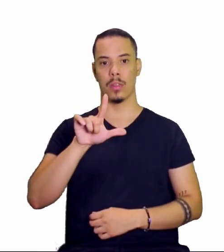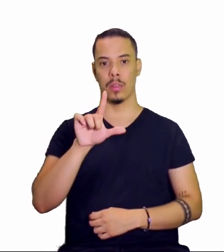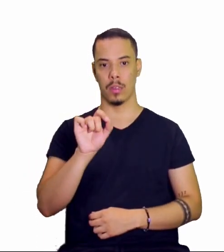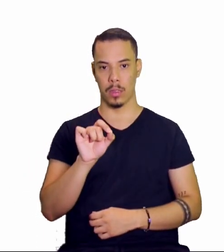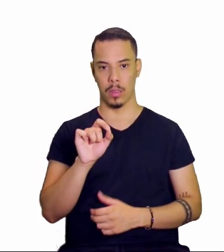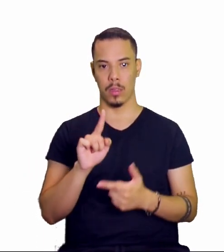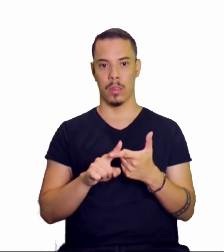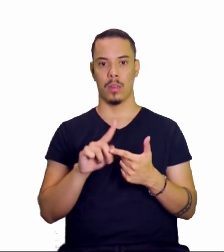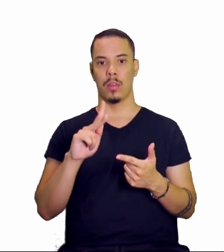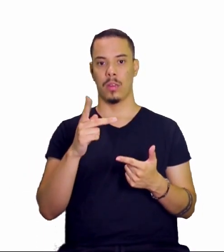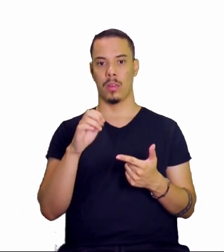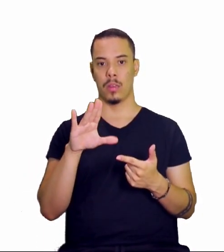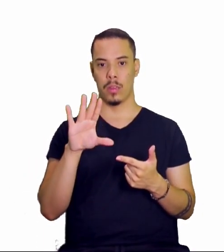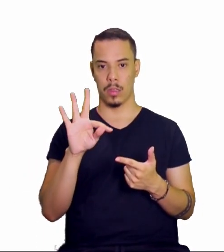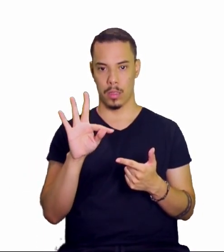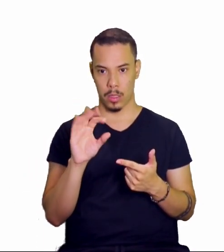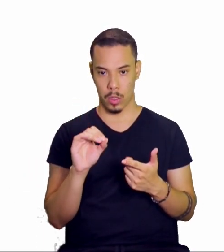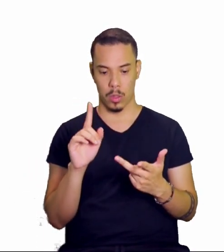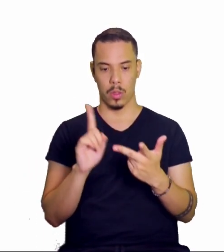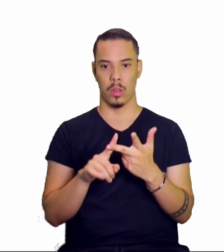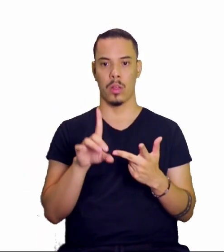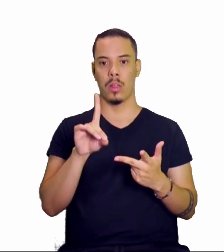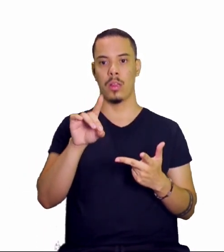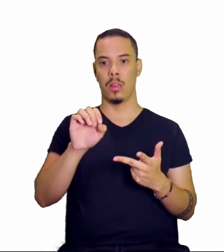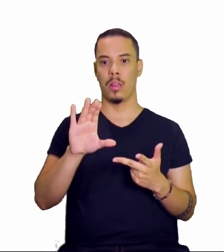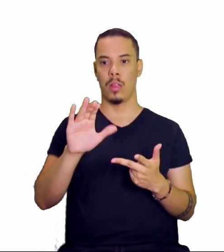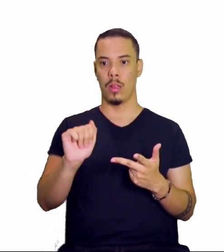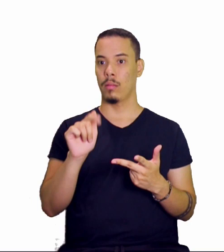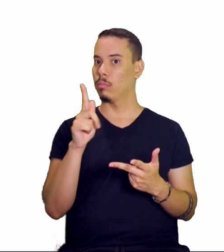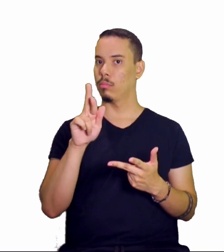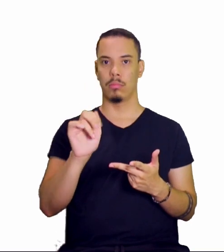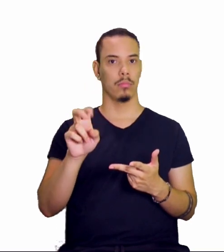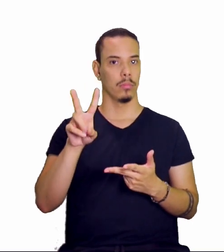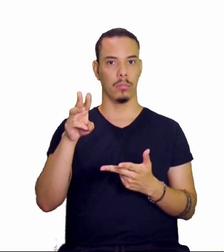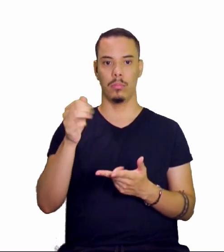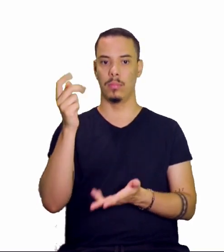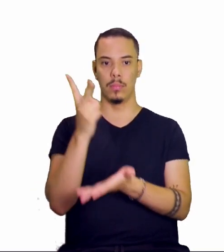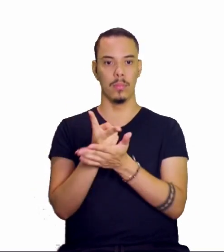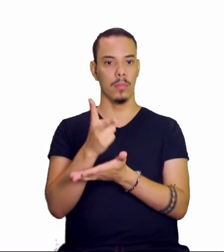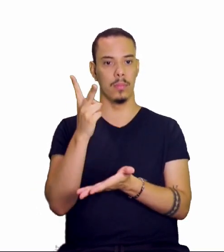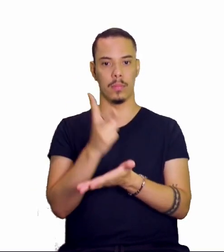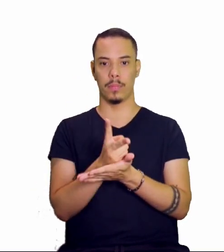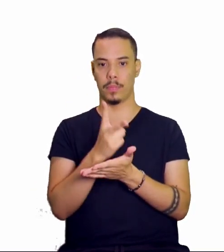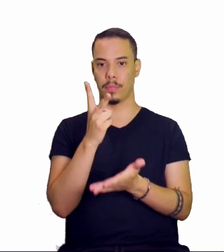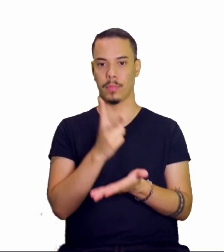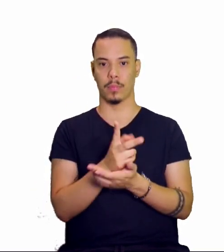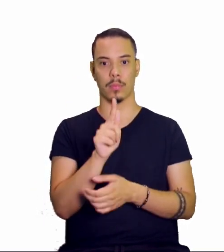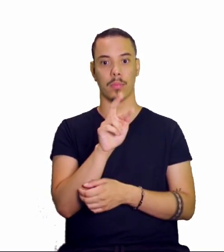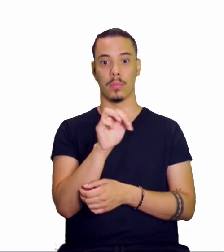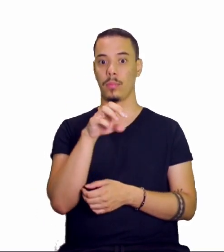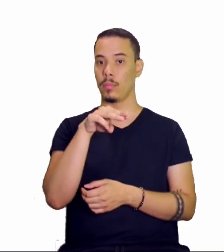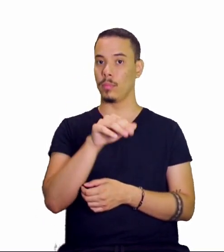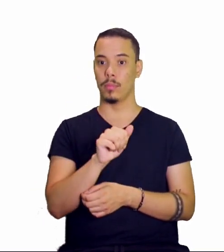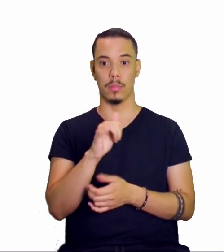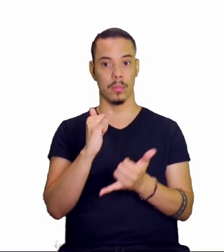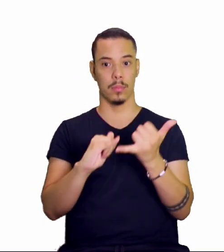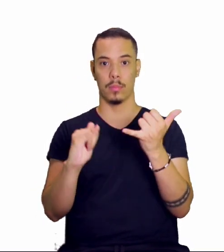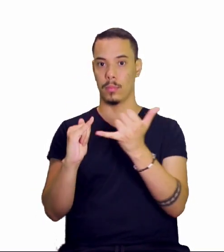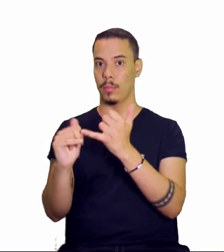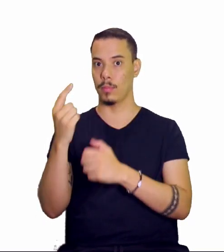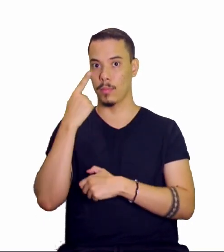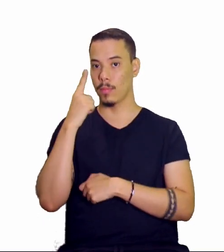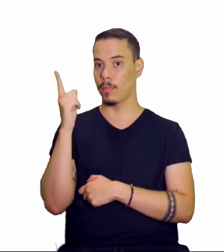hectograma, também a mesma coisa. Grama, a mesma coisa. Grama, tá ali a nossa referência. decigrama, centigrama Em miligramas.